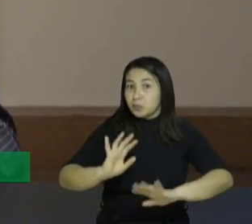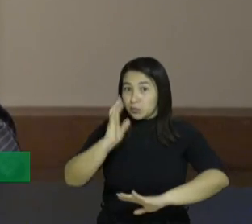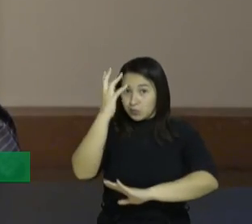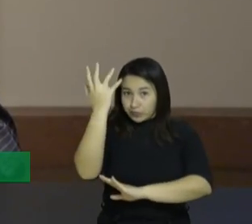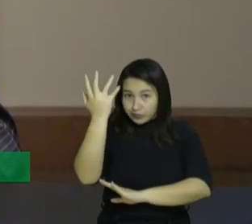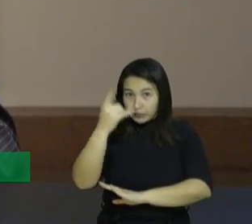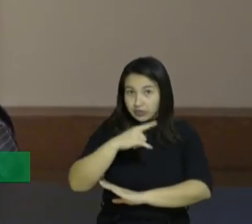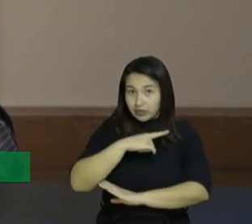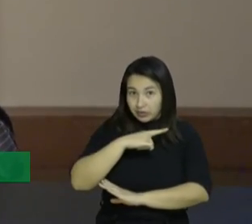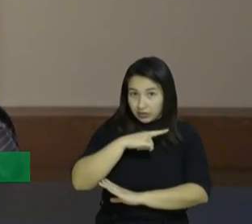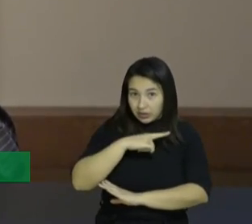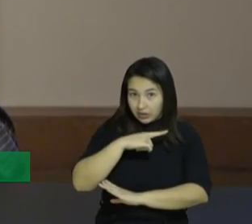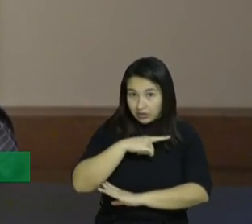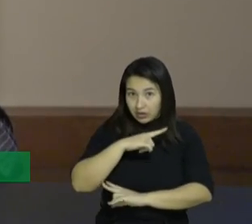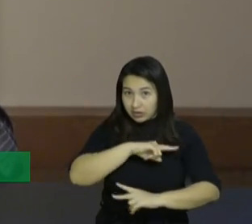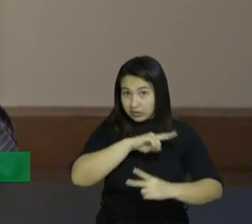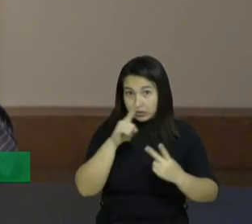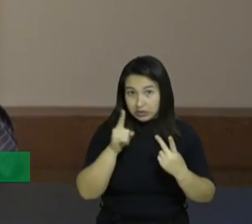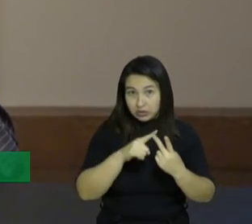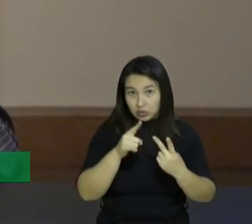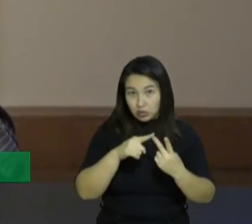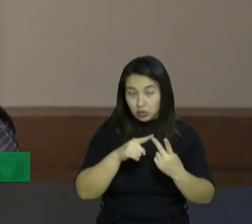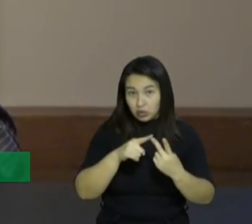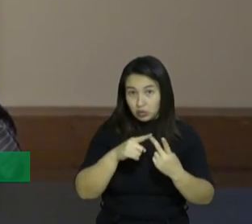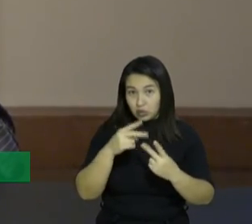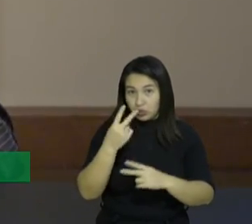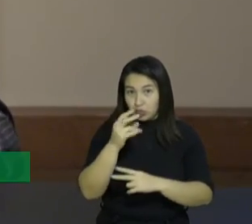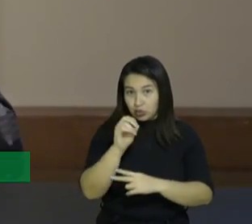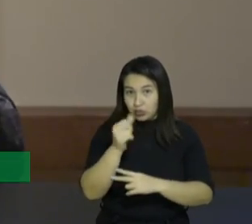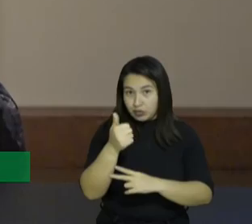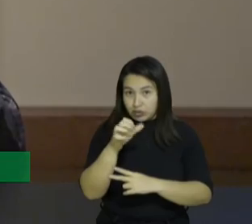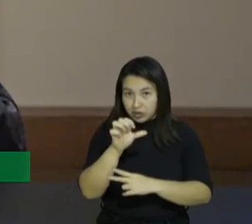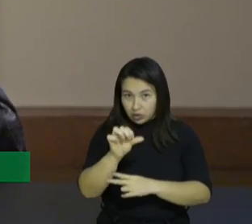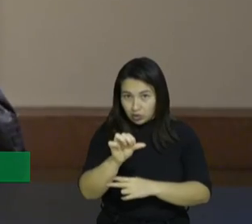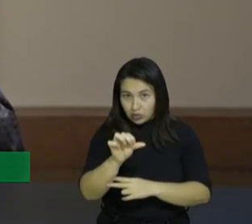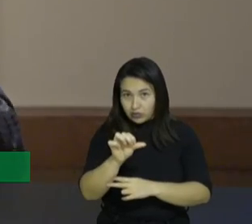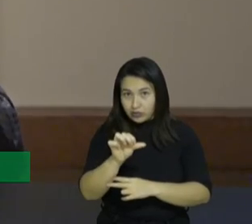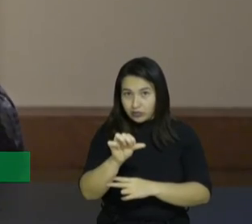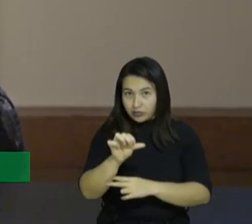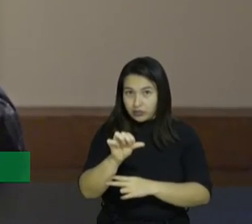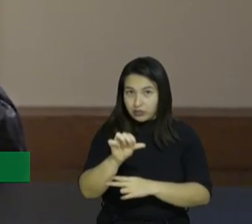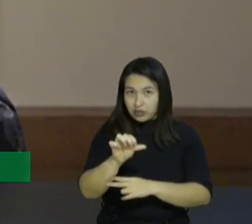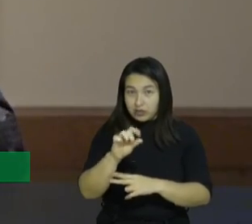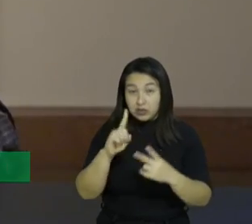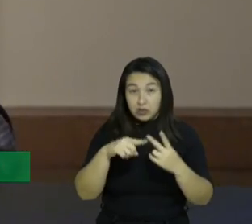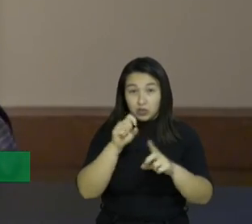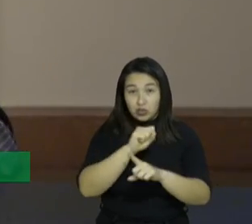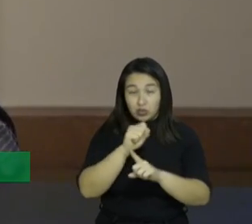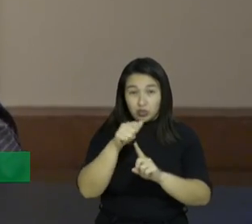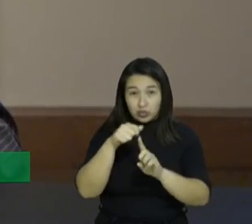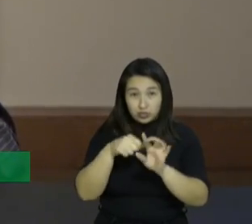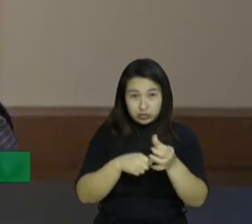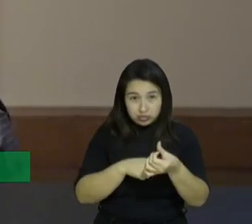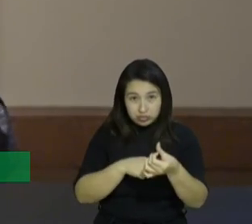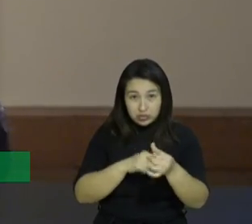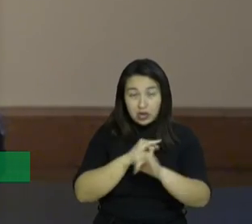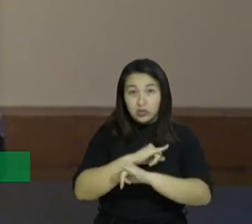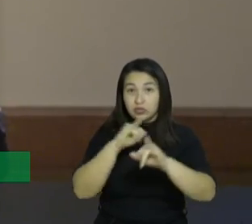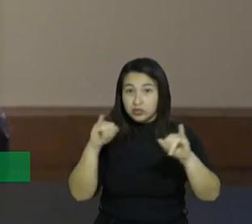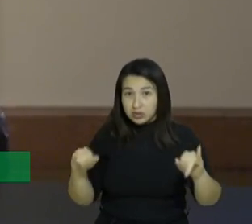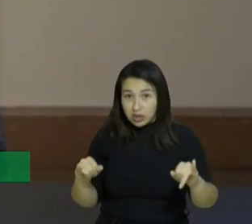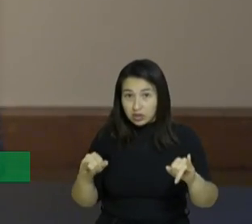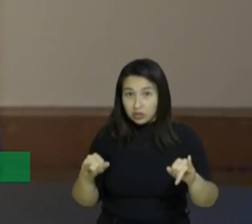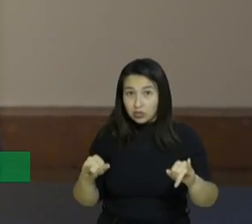né aí no segundo semestre de 2019 então um pouco depois de anunciado esse pré-acordo Surgiu uma